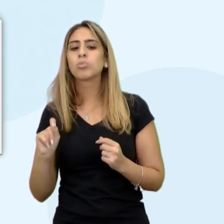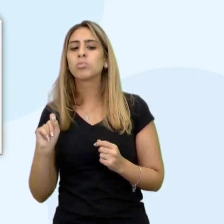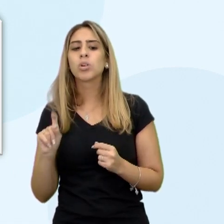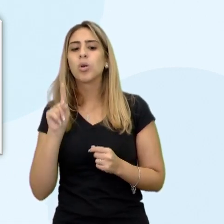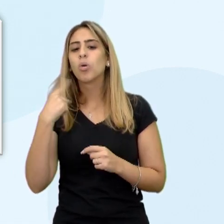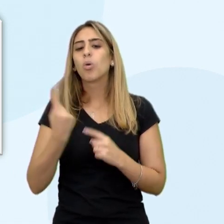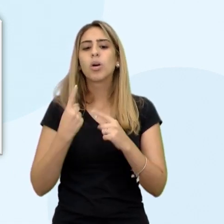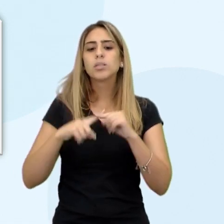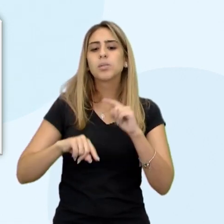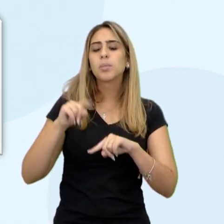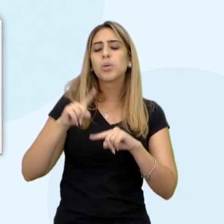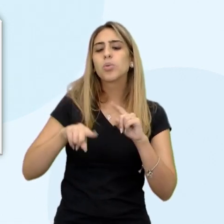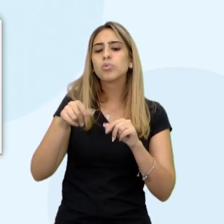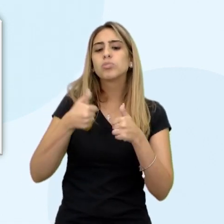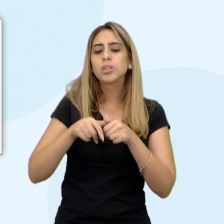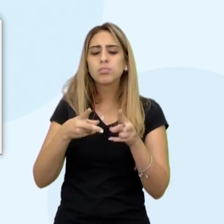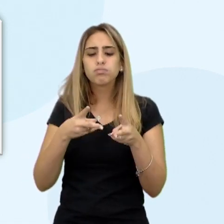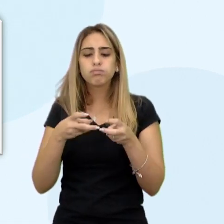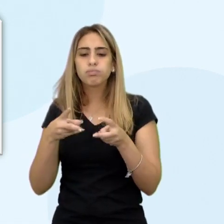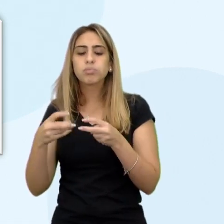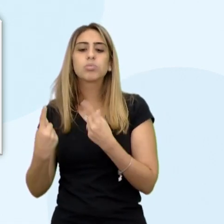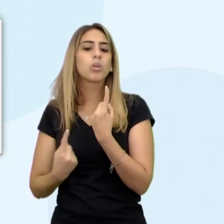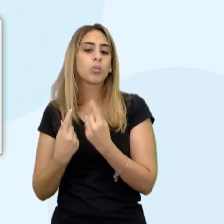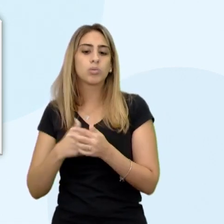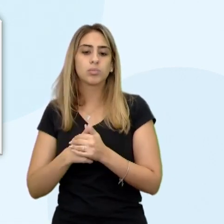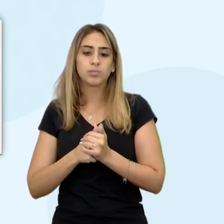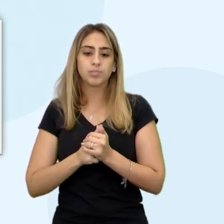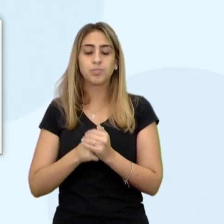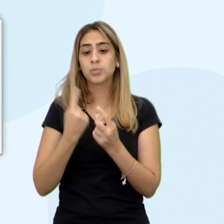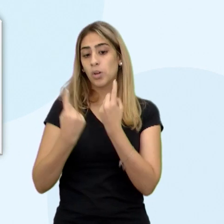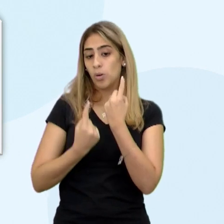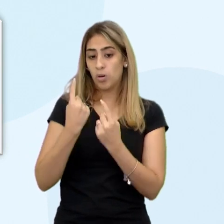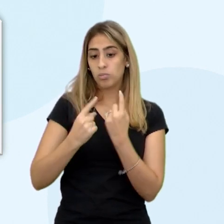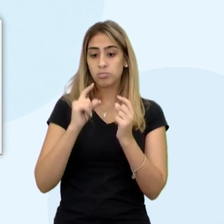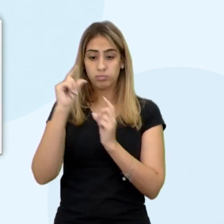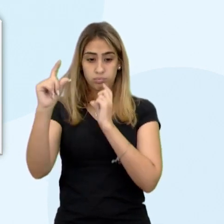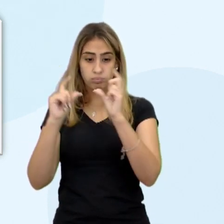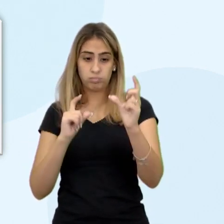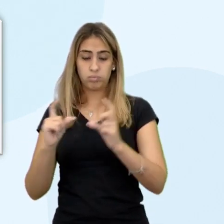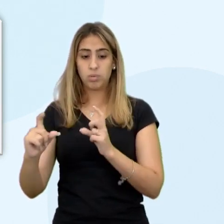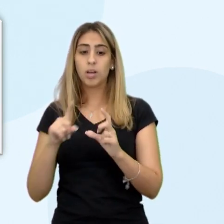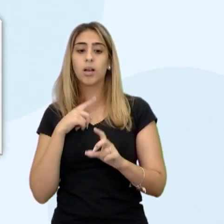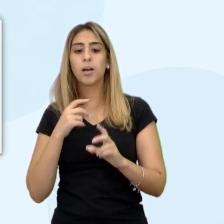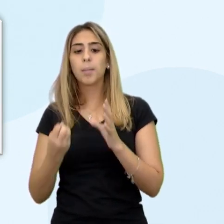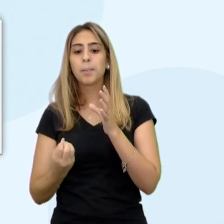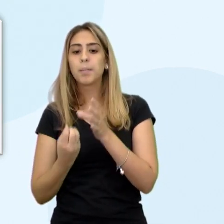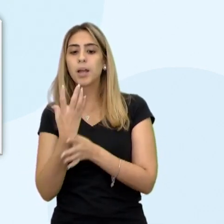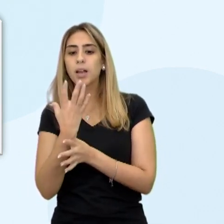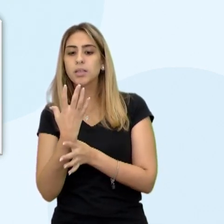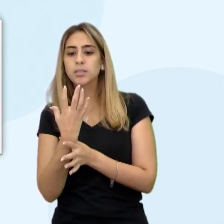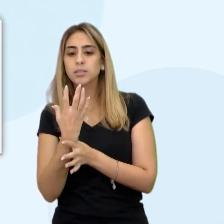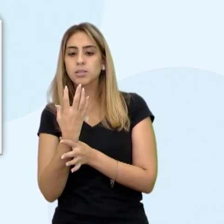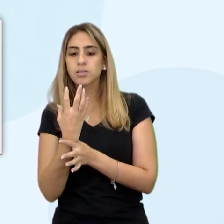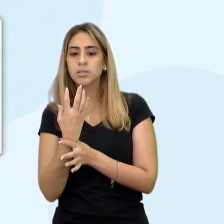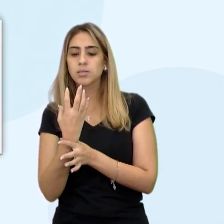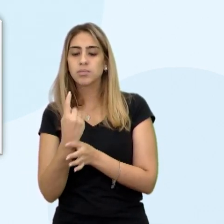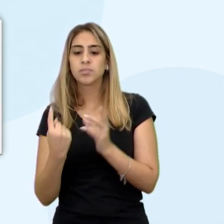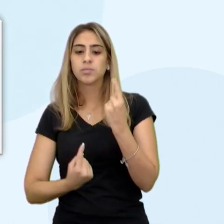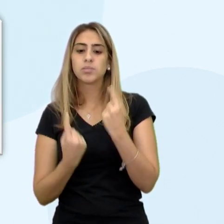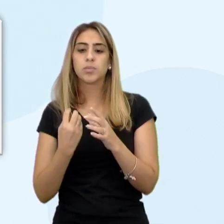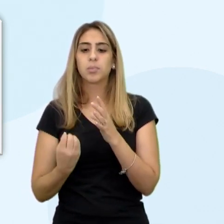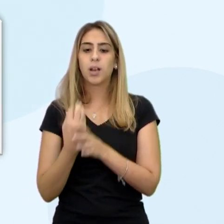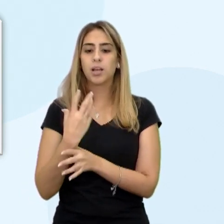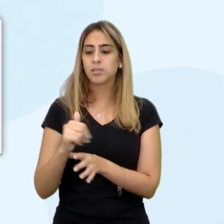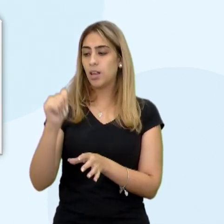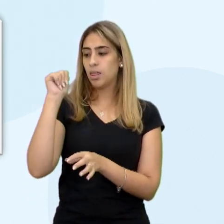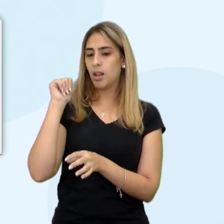esse produto que você está percebendo aí? Quais figuras aparecem mais à frente na imagem? Quais aparecem no